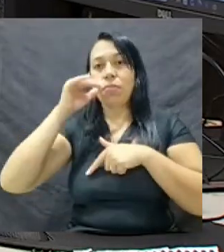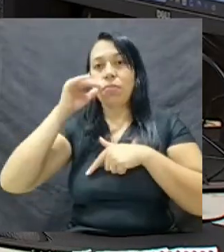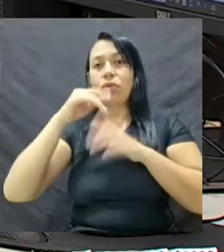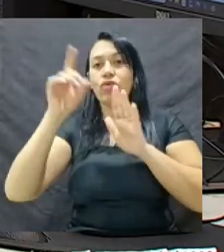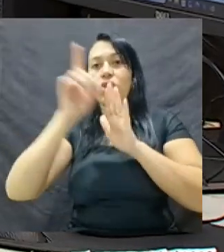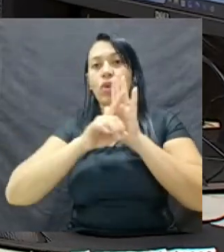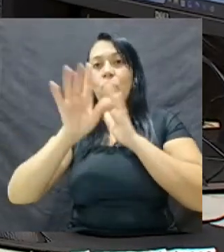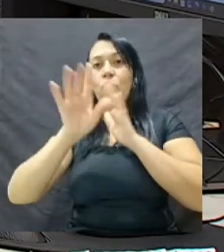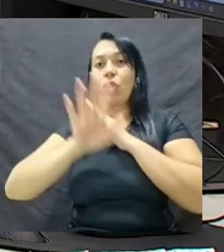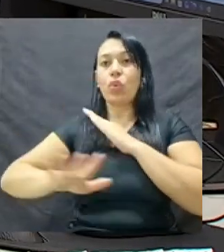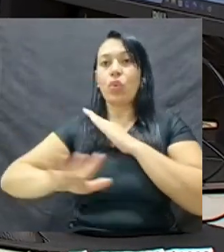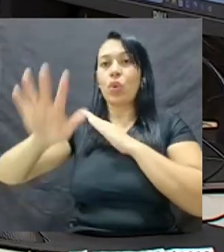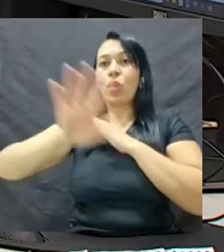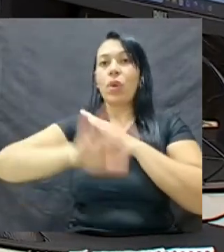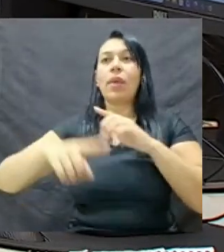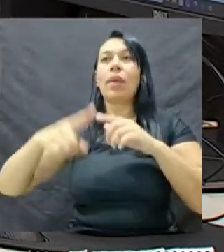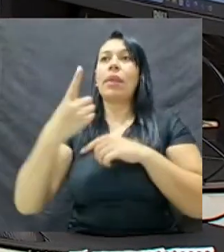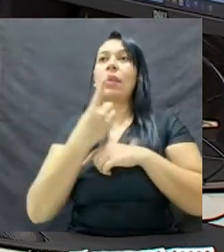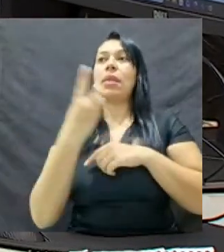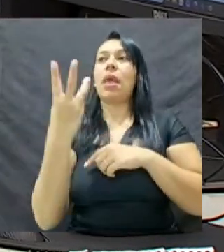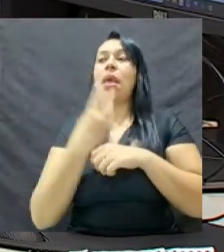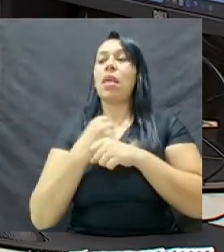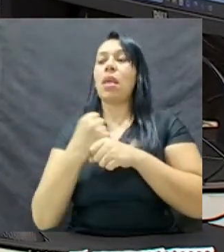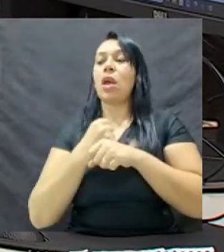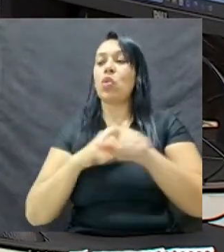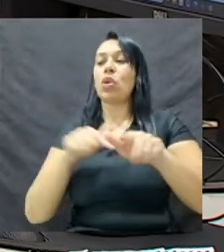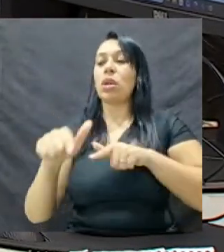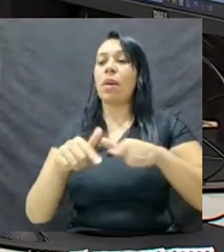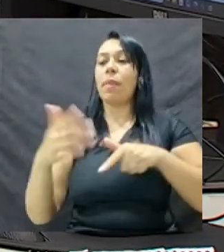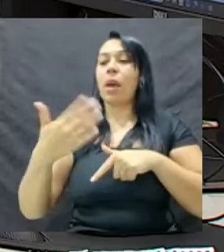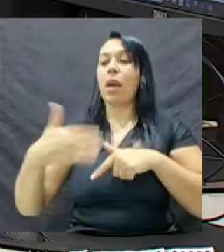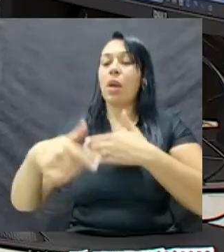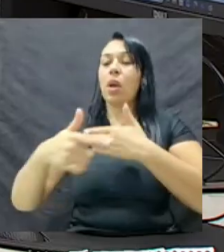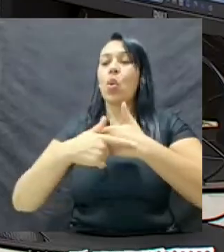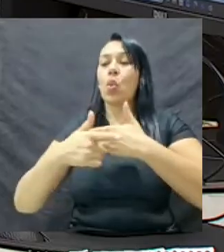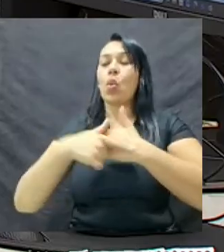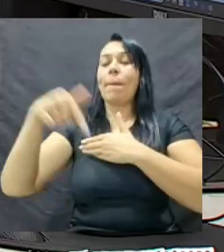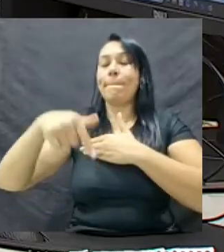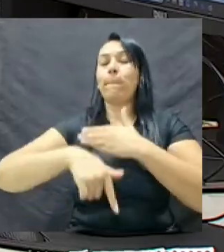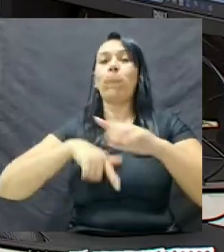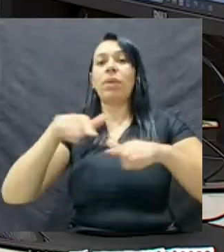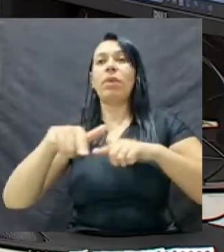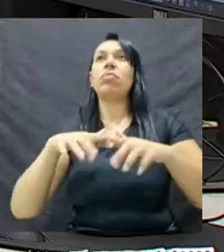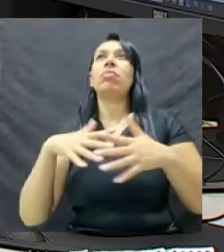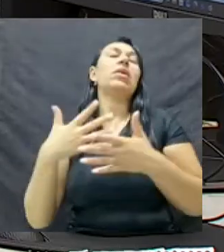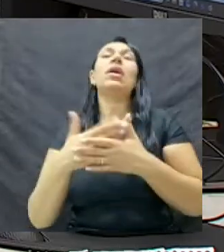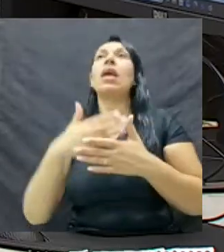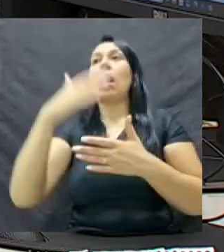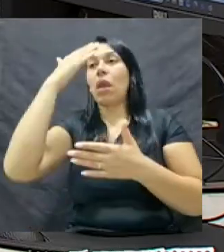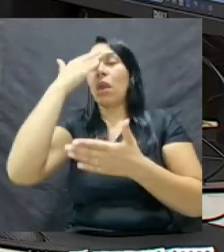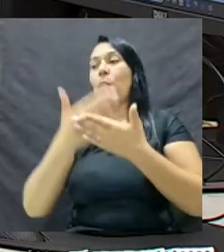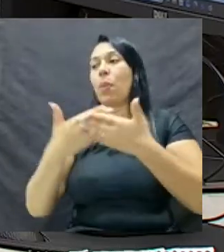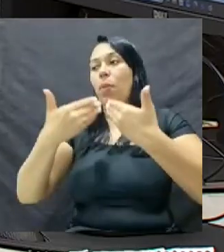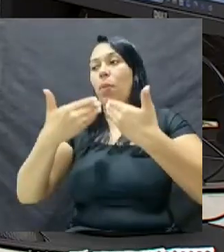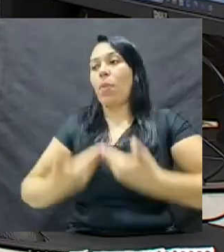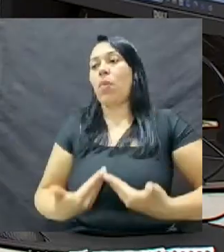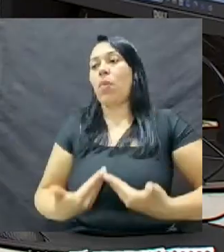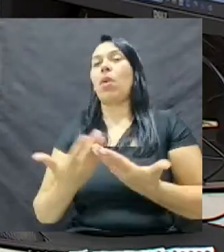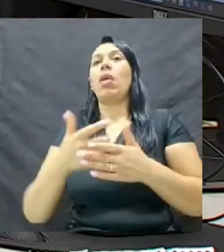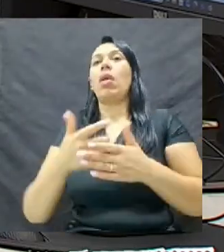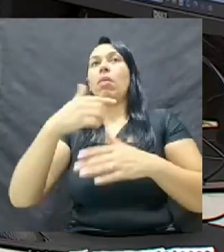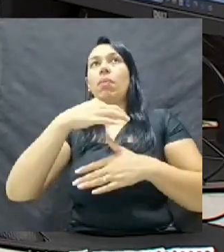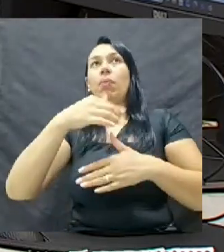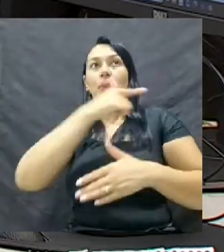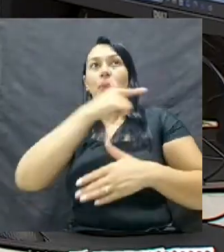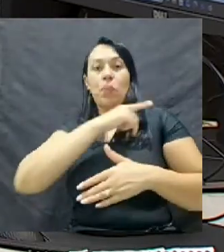atuando aqui nessa função, que obviamente tem a confiança depositada da equipe da presidência. Antes de entrar na Câmara Municipal,